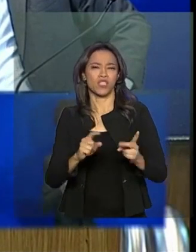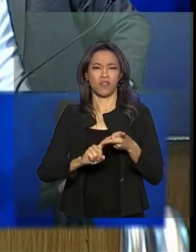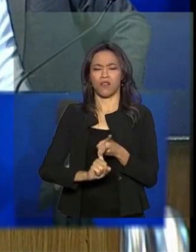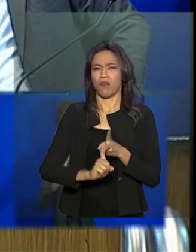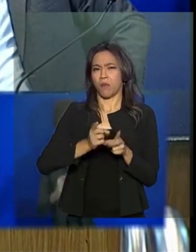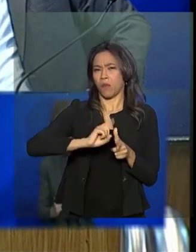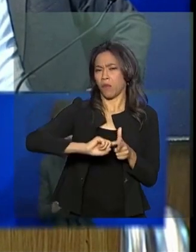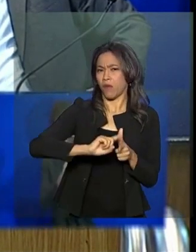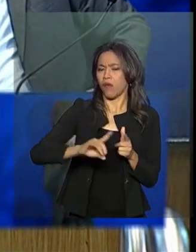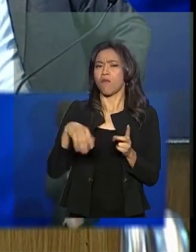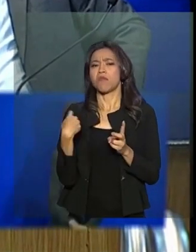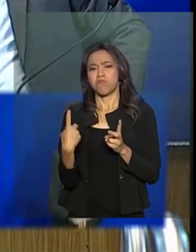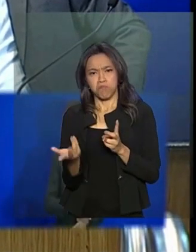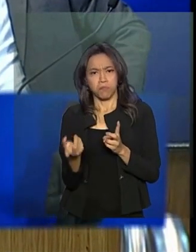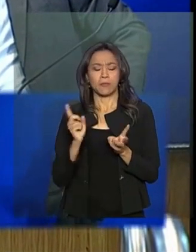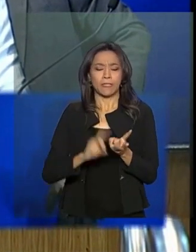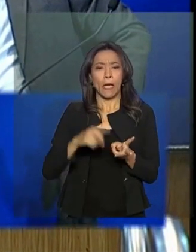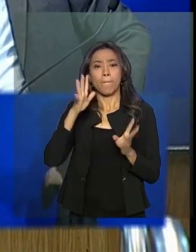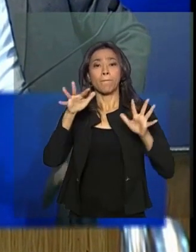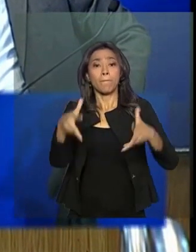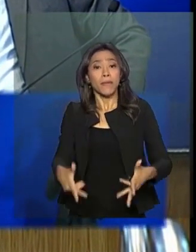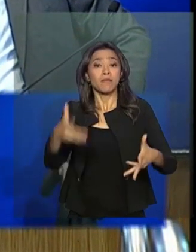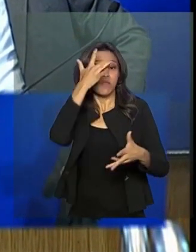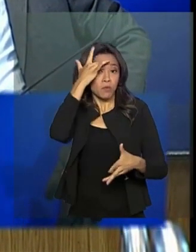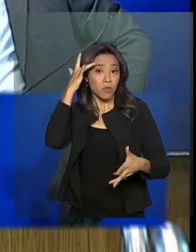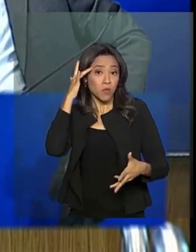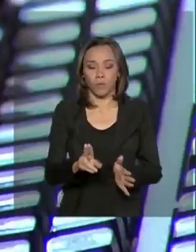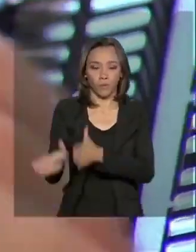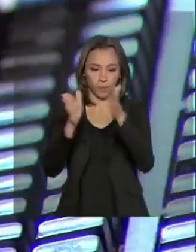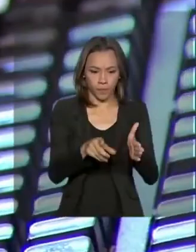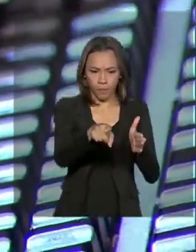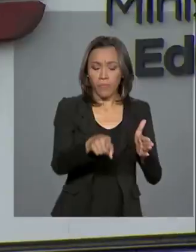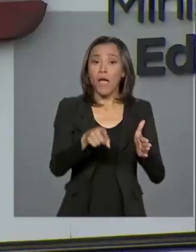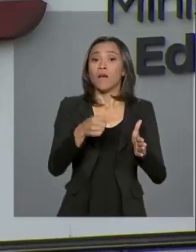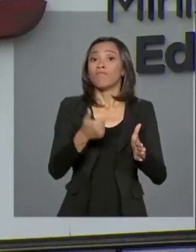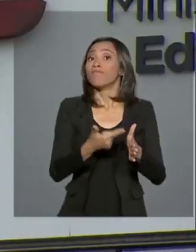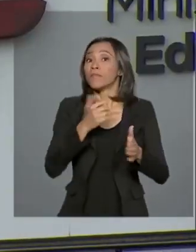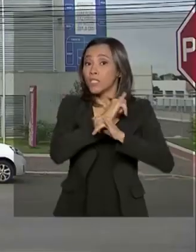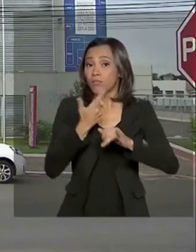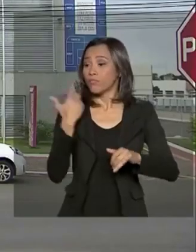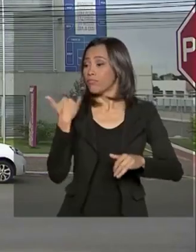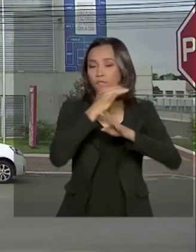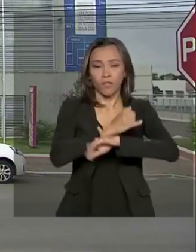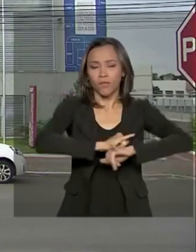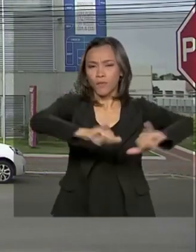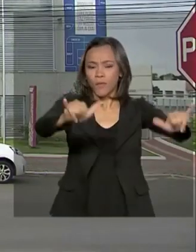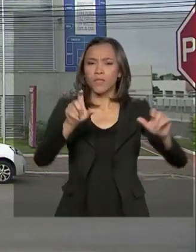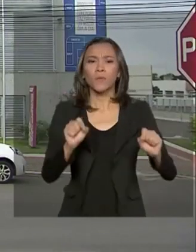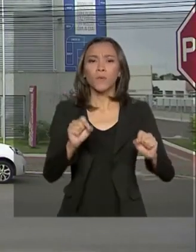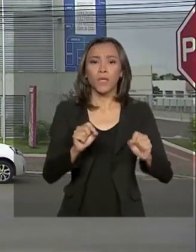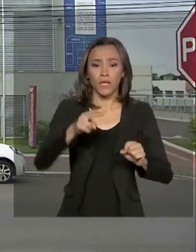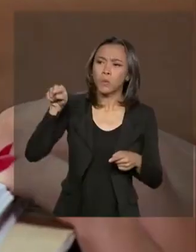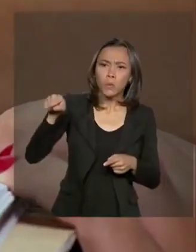distorcidas por um erro de impressão com origem na gráfica para evitar cola o enem distribui cadernos de